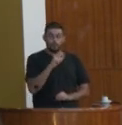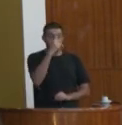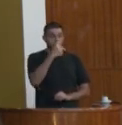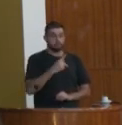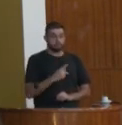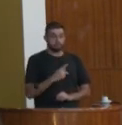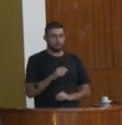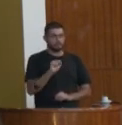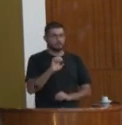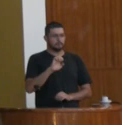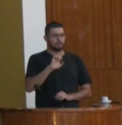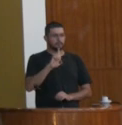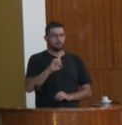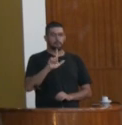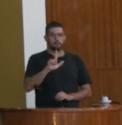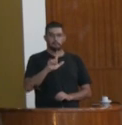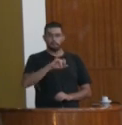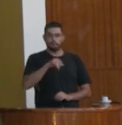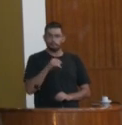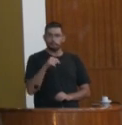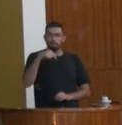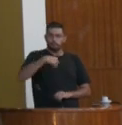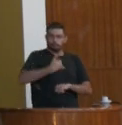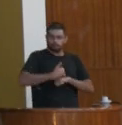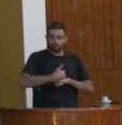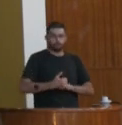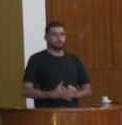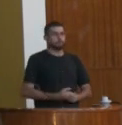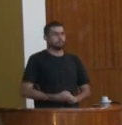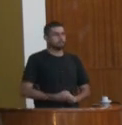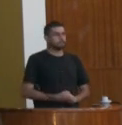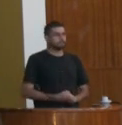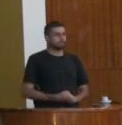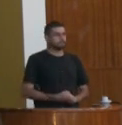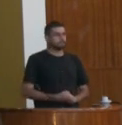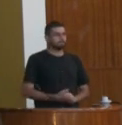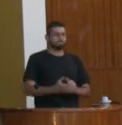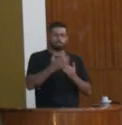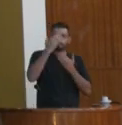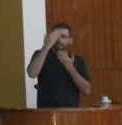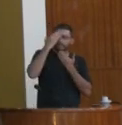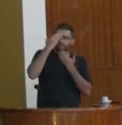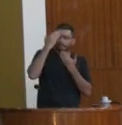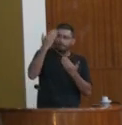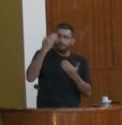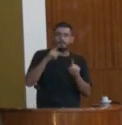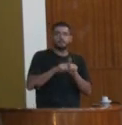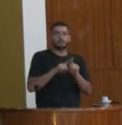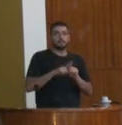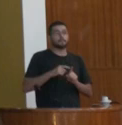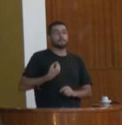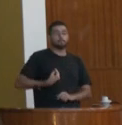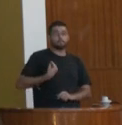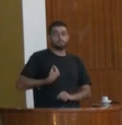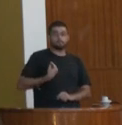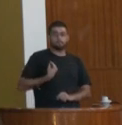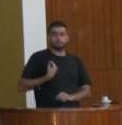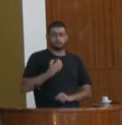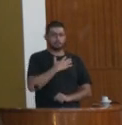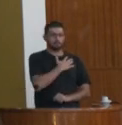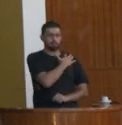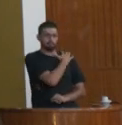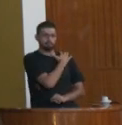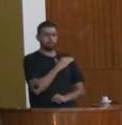do CDL Jovem Volta Redonda. Também gostaria de agradecer e registrar as presenças do Coronel